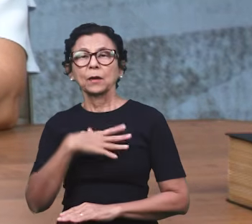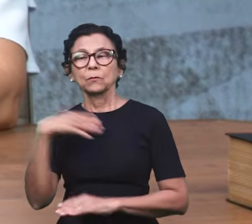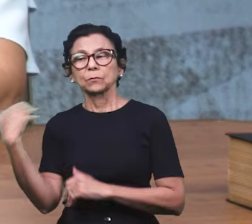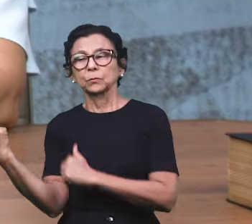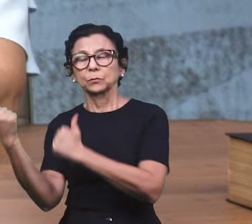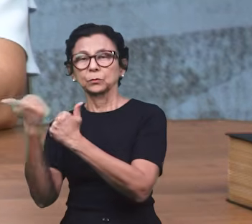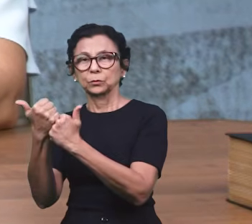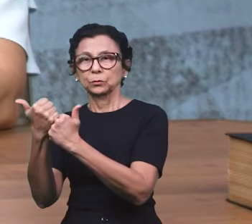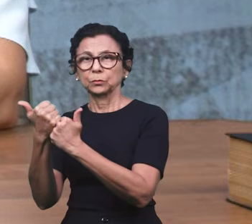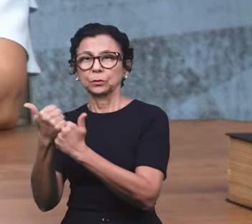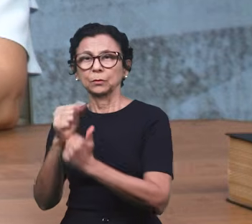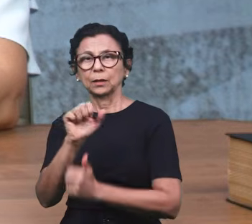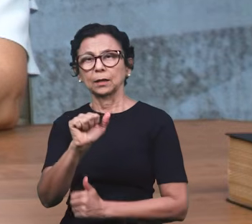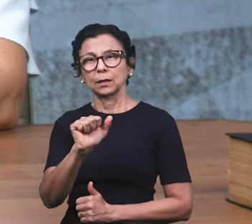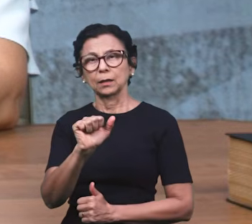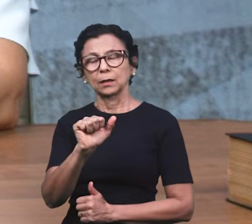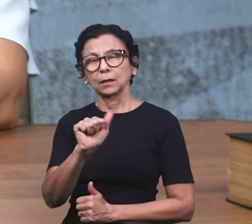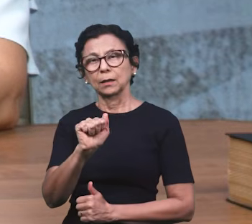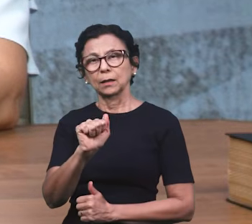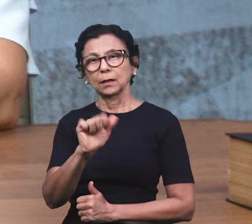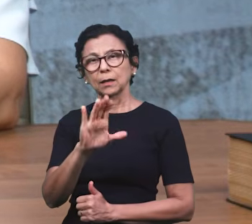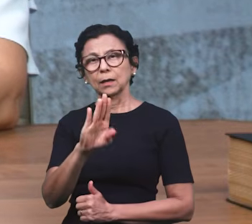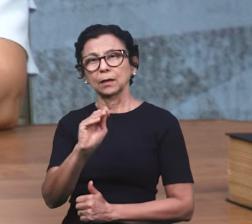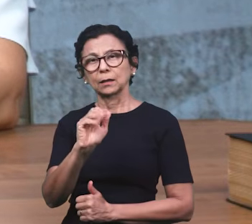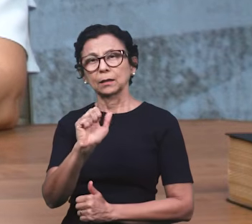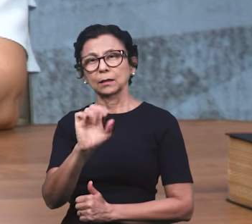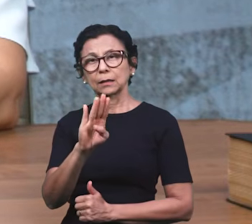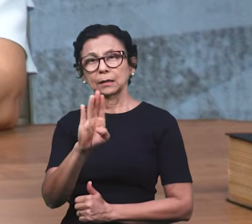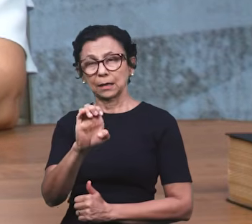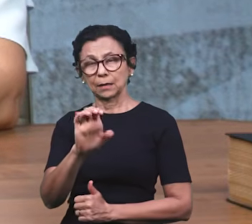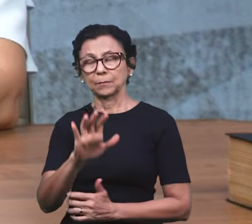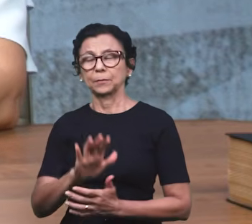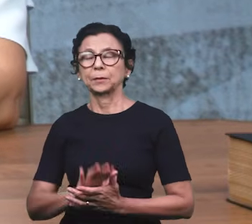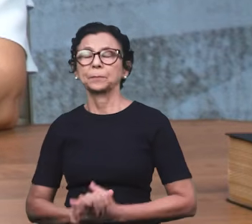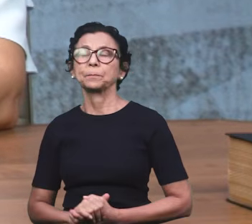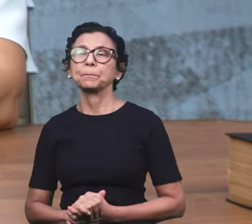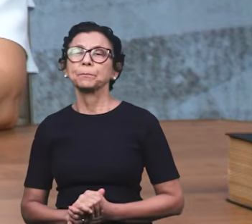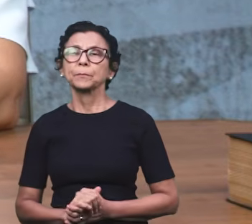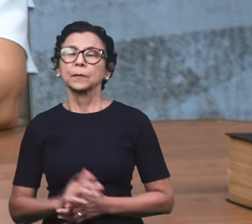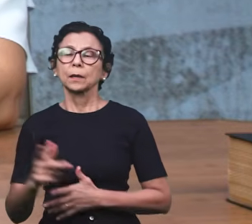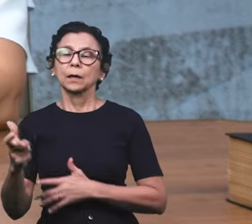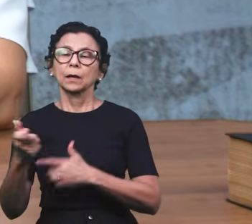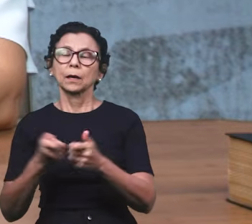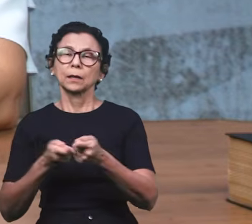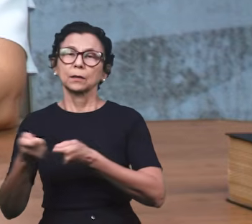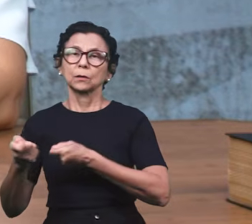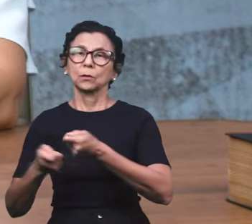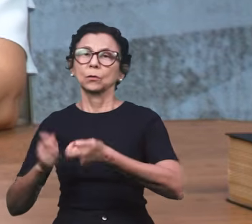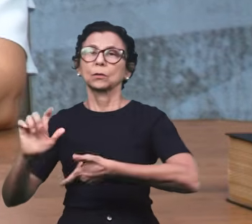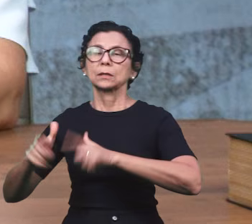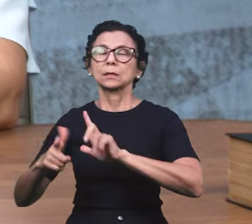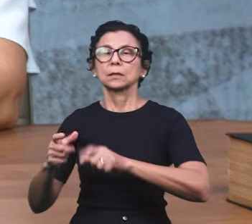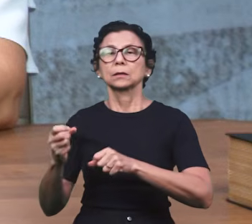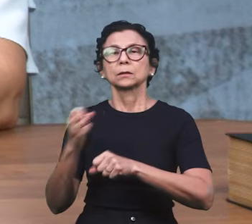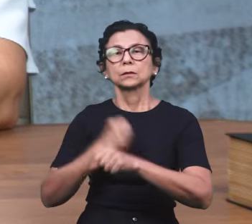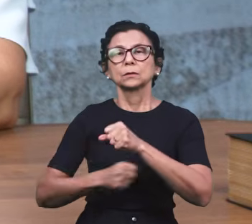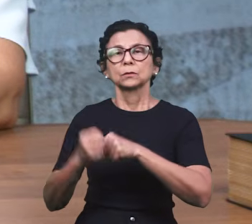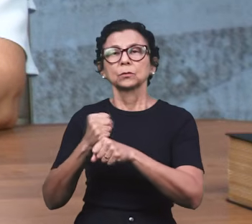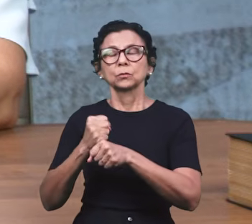lugar. E Acabe, filho de Onri, começou a reinar sobre Israel no ano